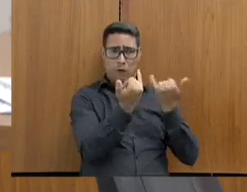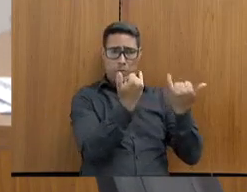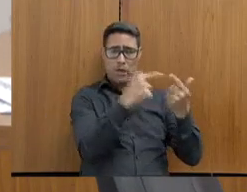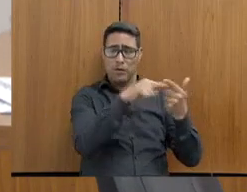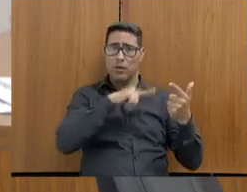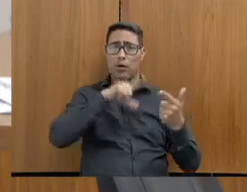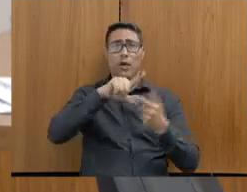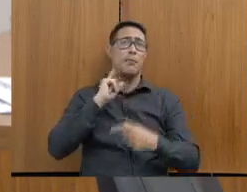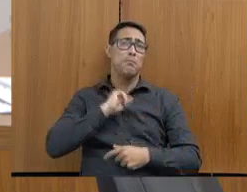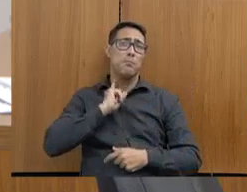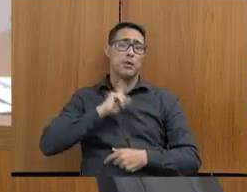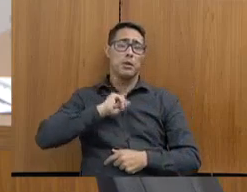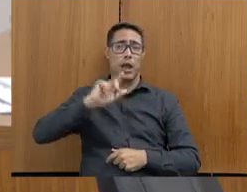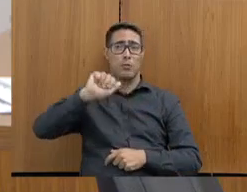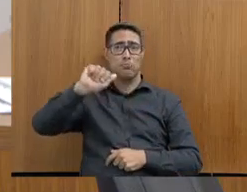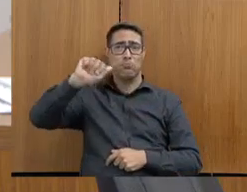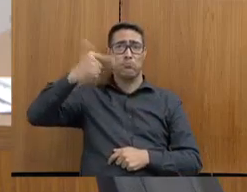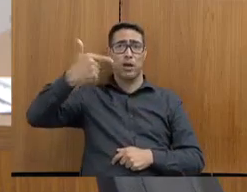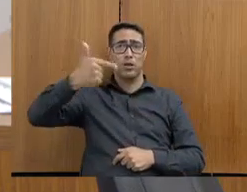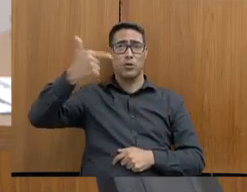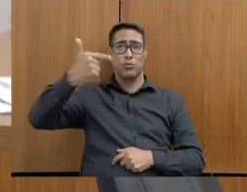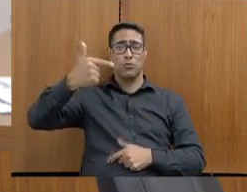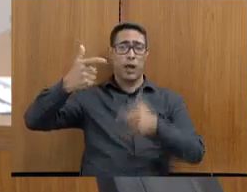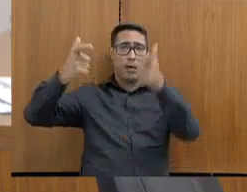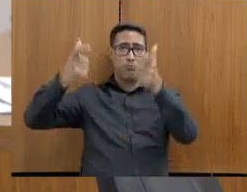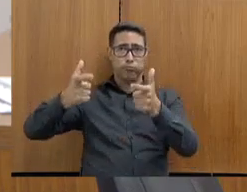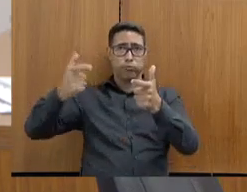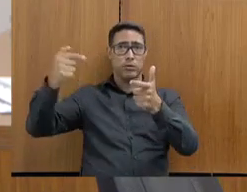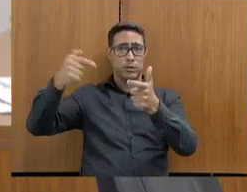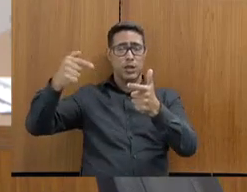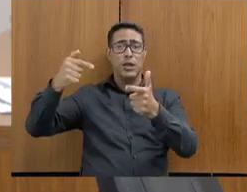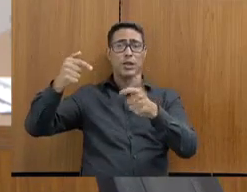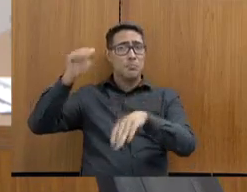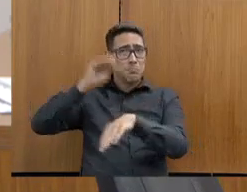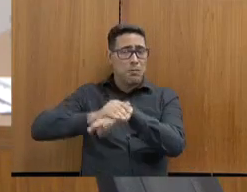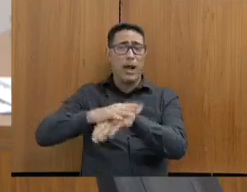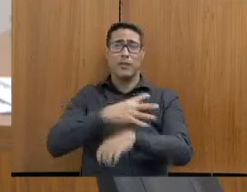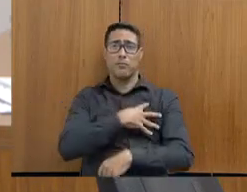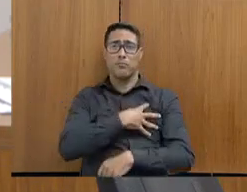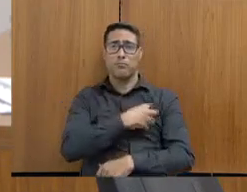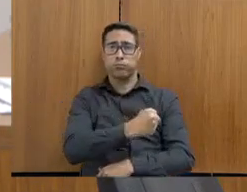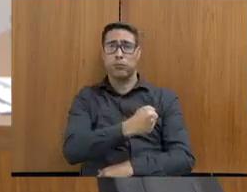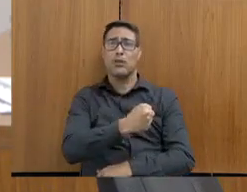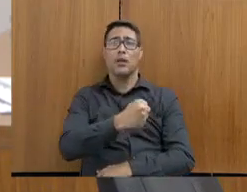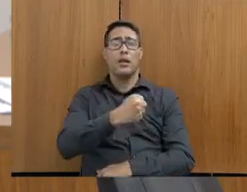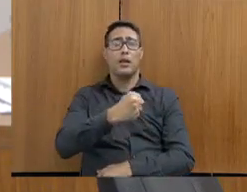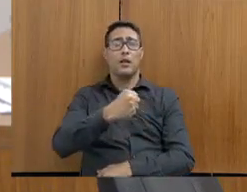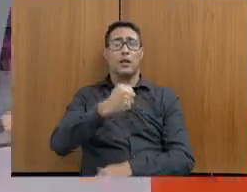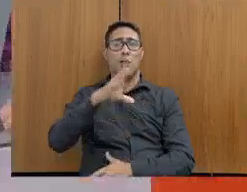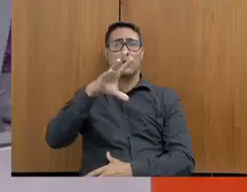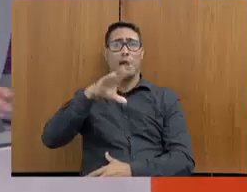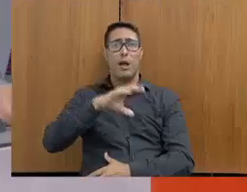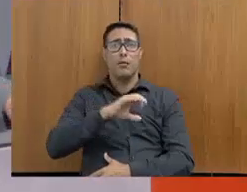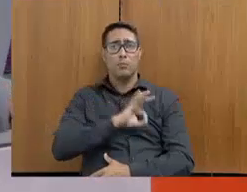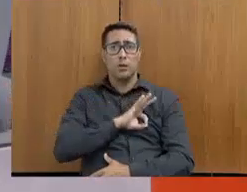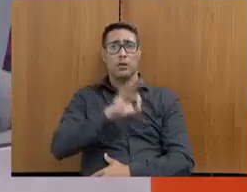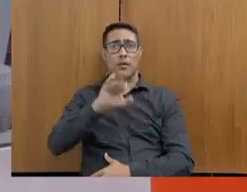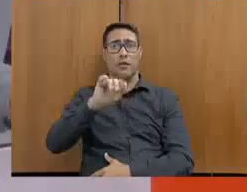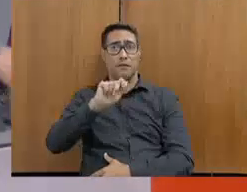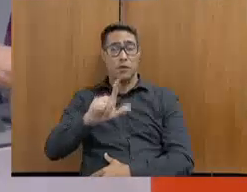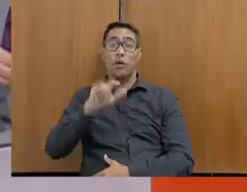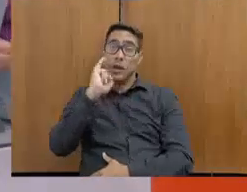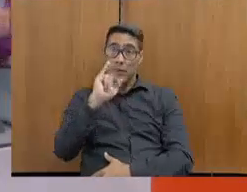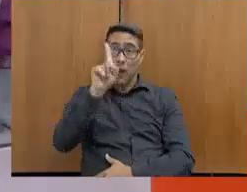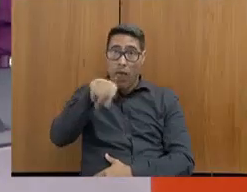ranking de suicídio entre a polícia civil queria saber se essa informação procede e se de fato ela procede a gente precisa fazer um acompanhamento